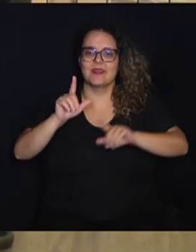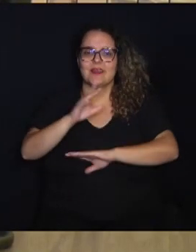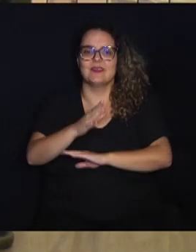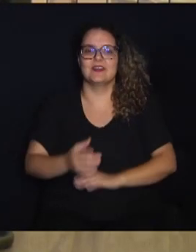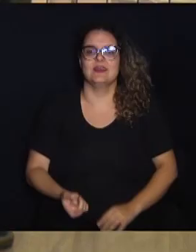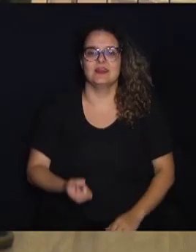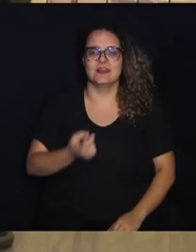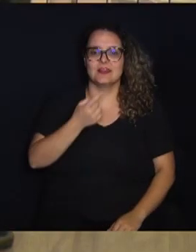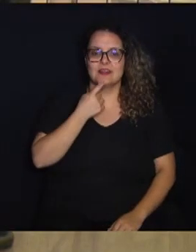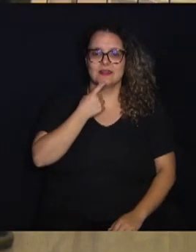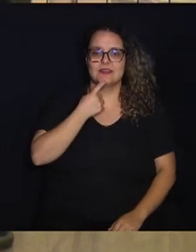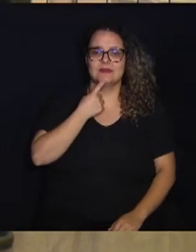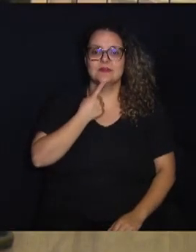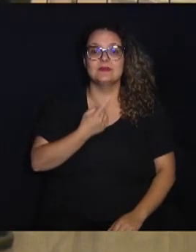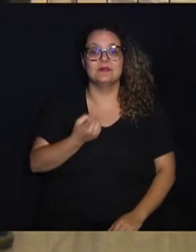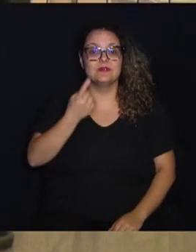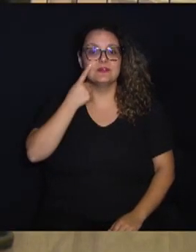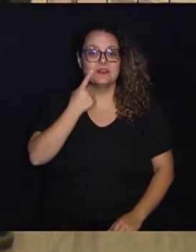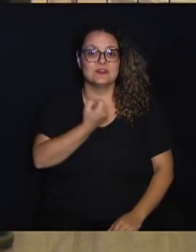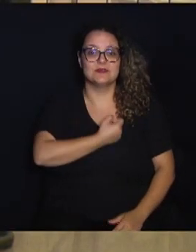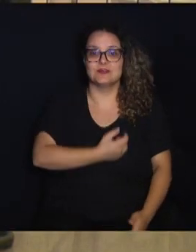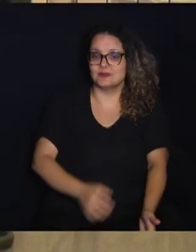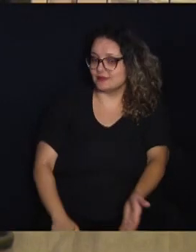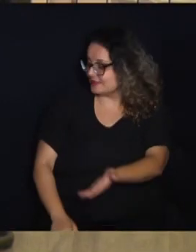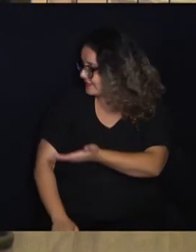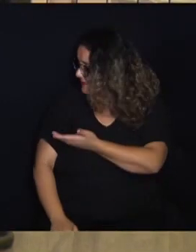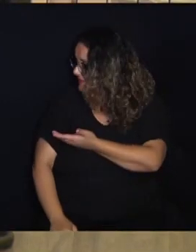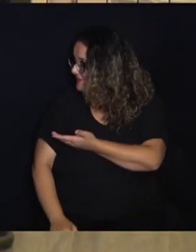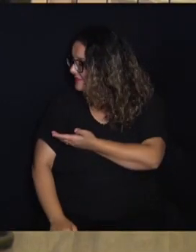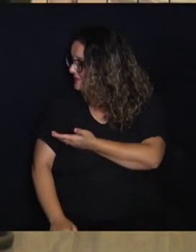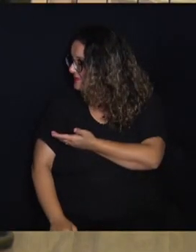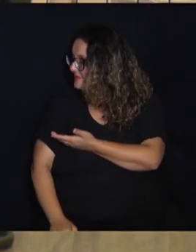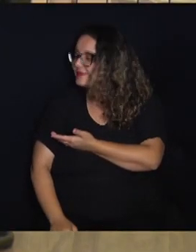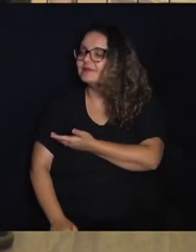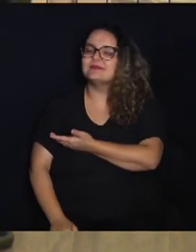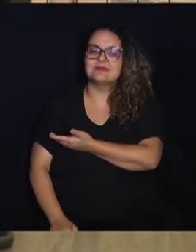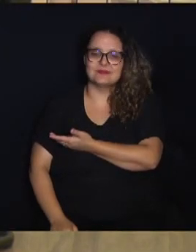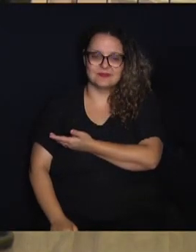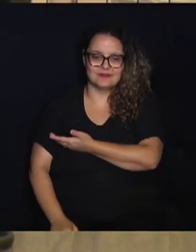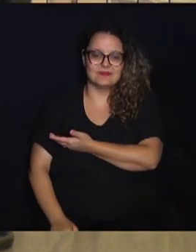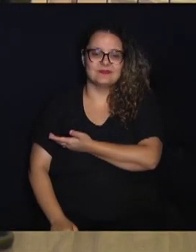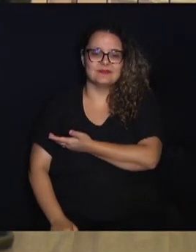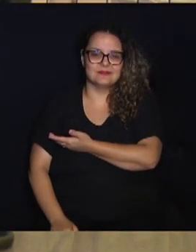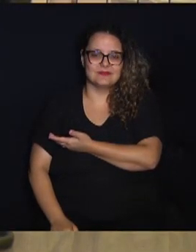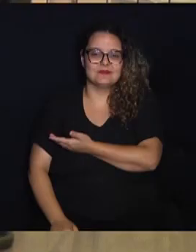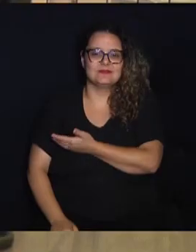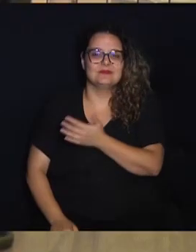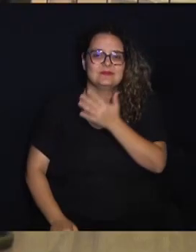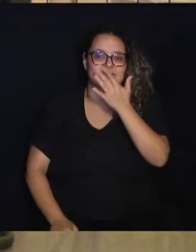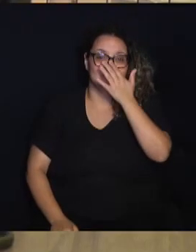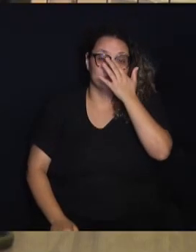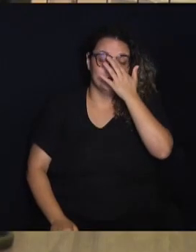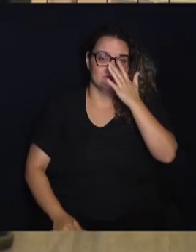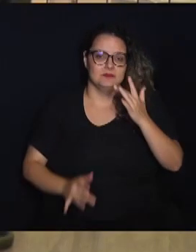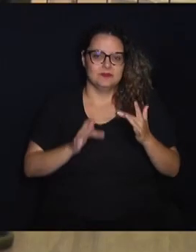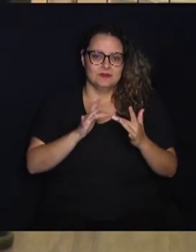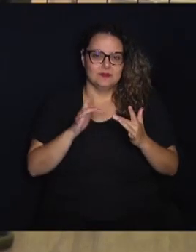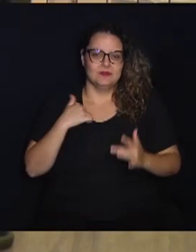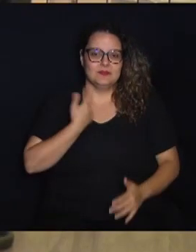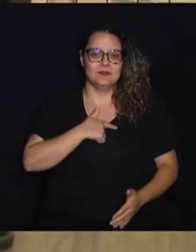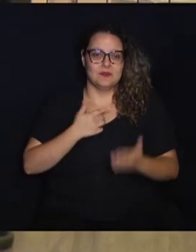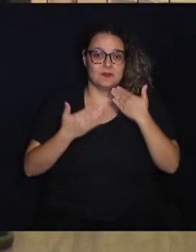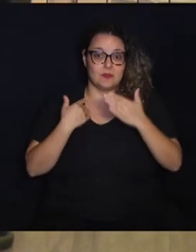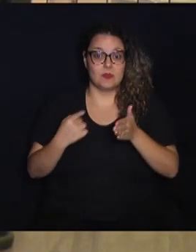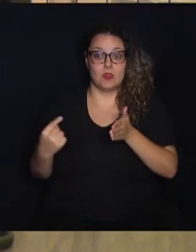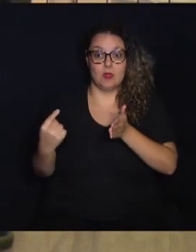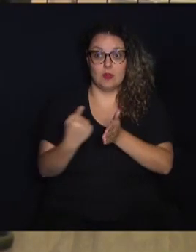Campinas. 19 97829 3776 é o número que você vai entrar em contato aqui com a gente, mandar a sua